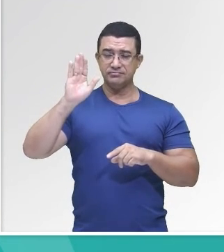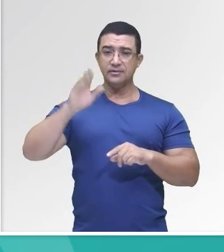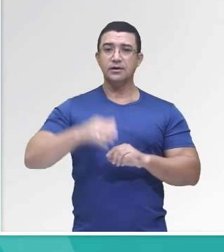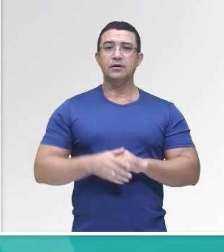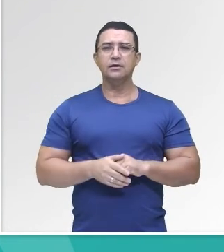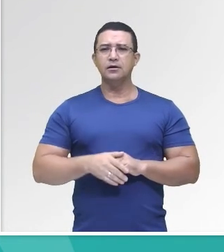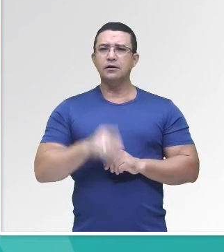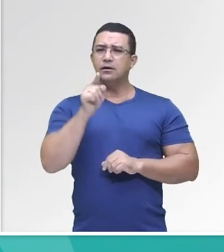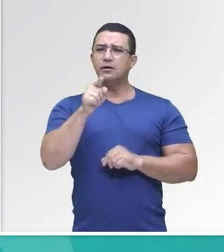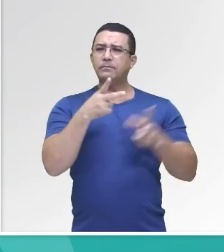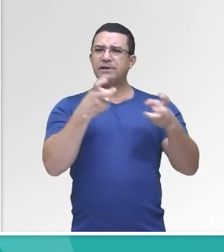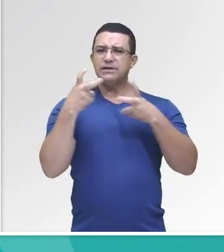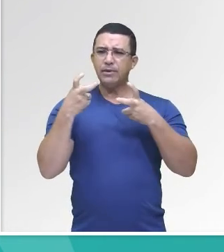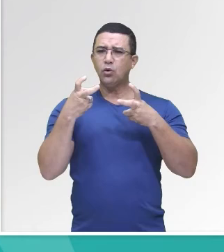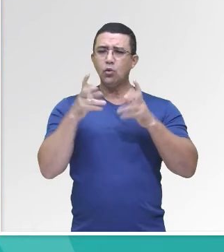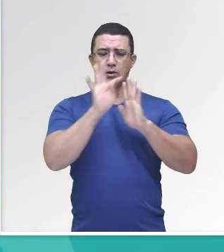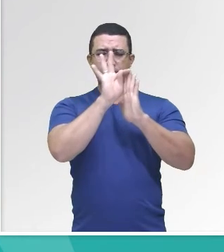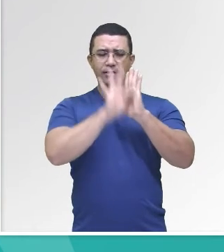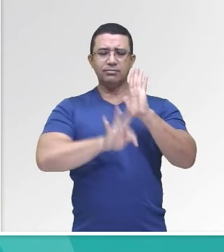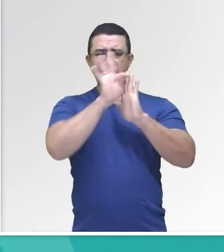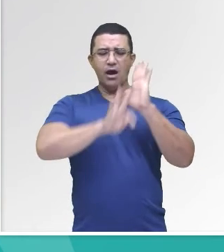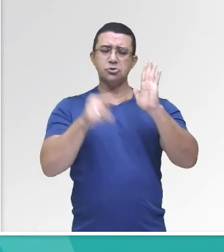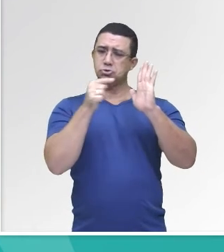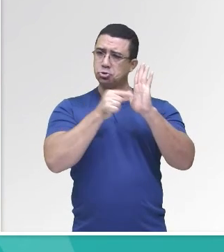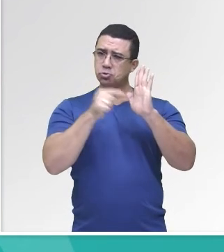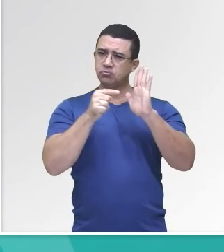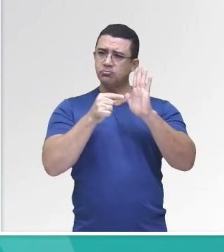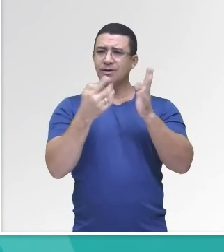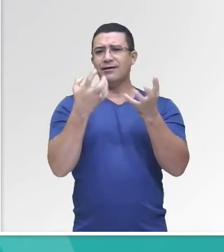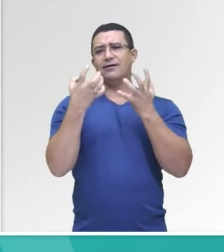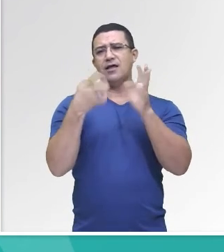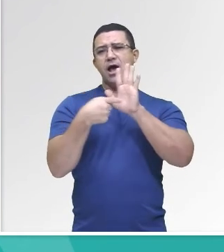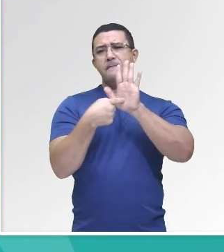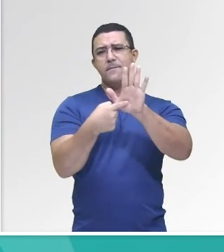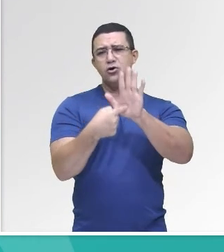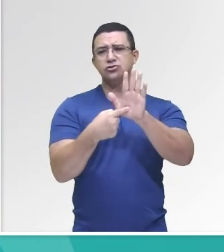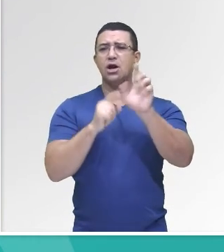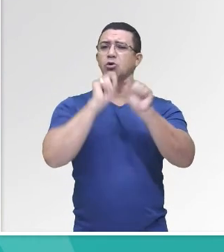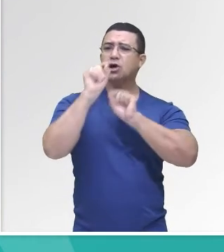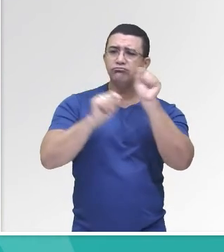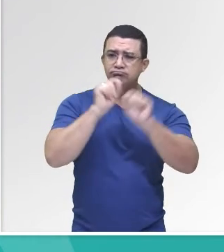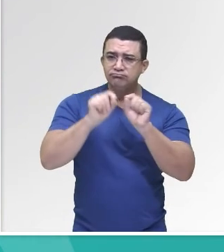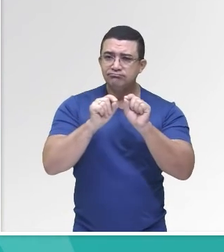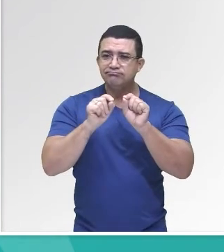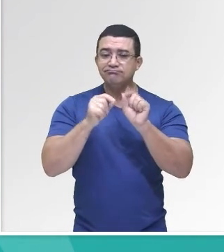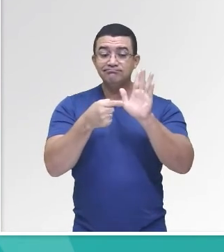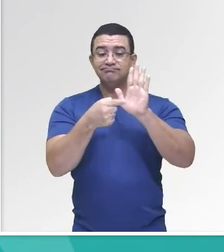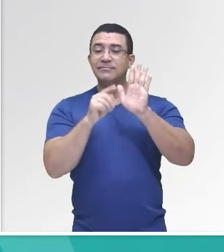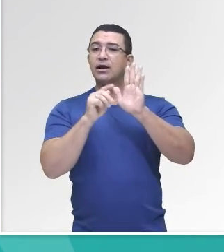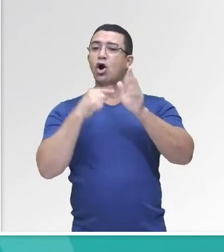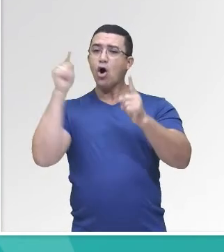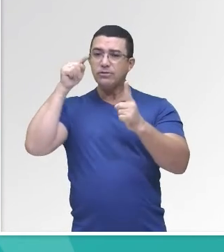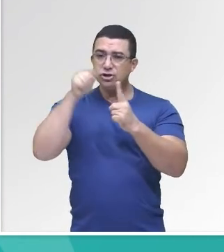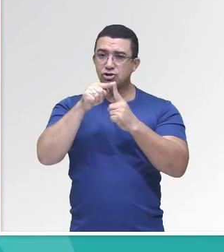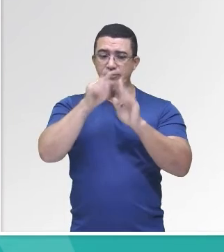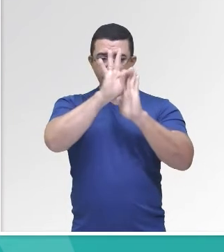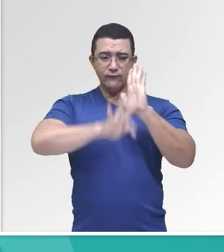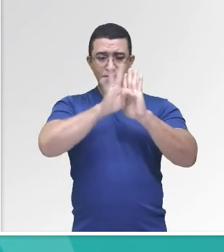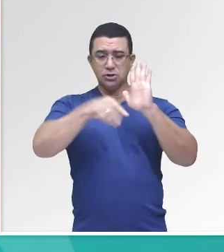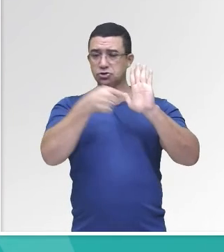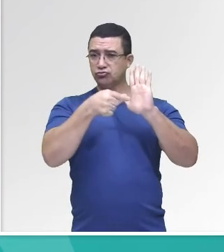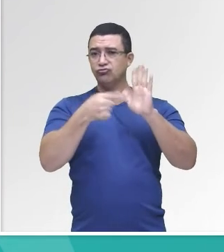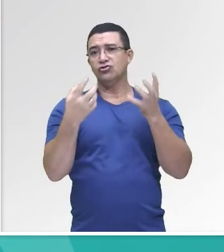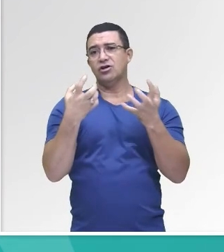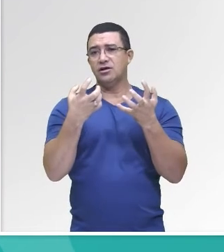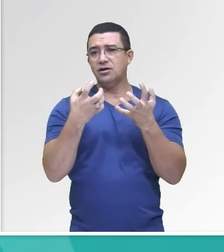no texto, ele procurou ao máximo convencer um potencial